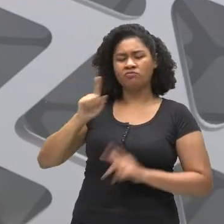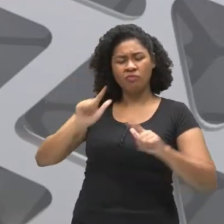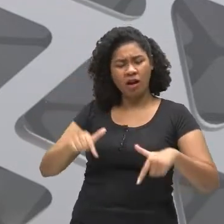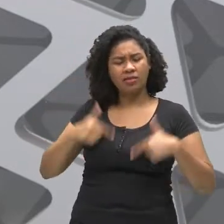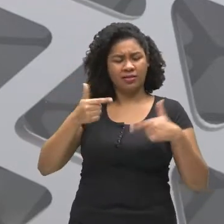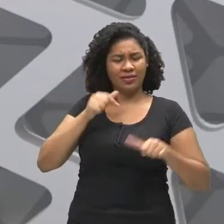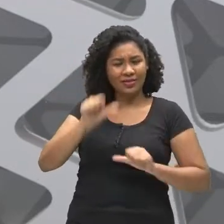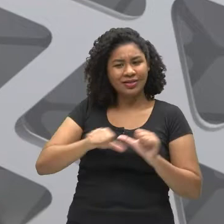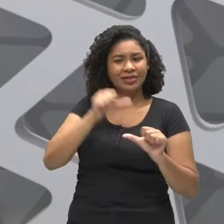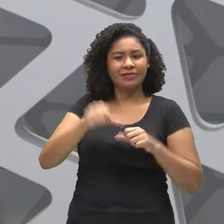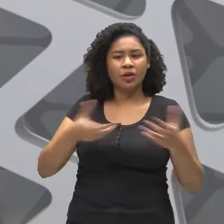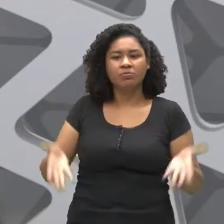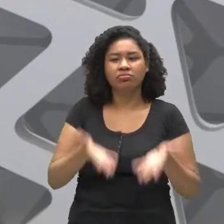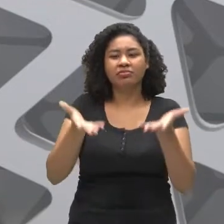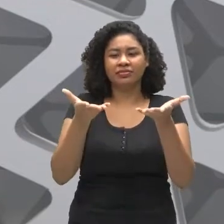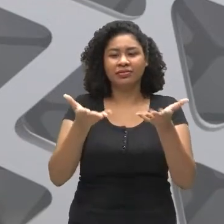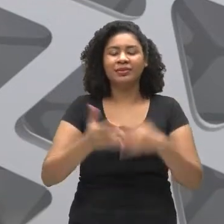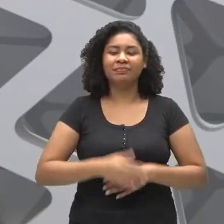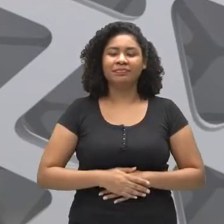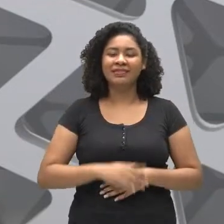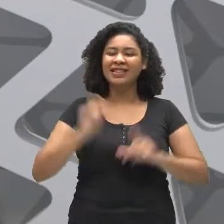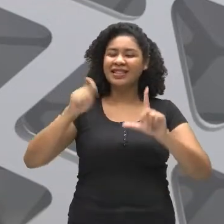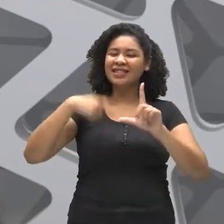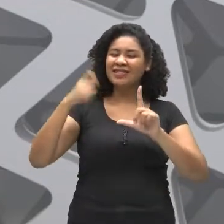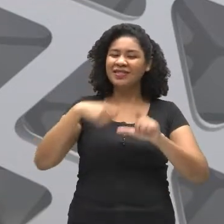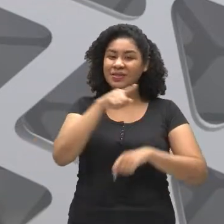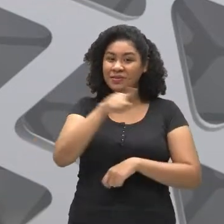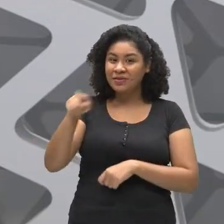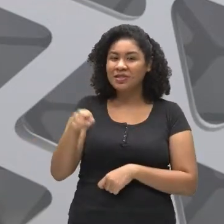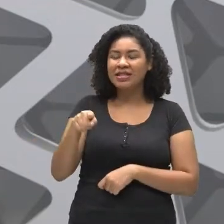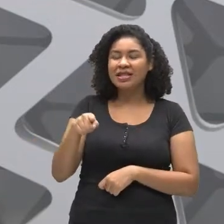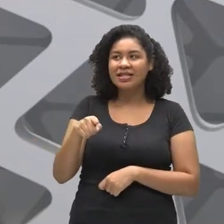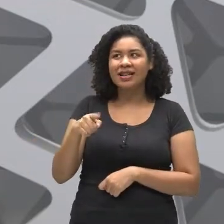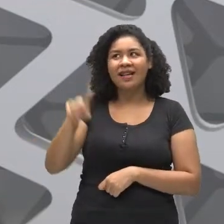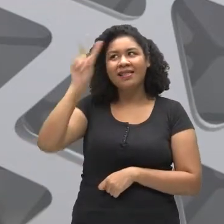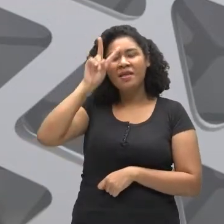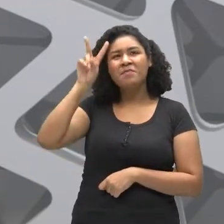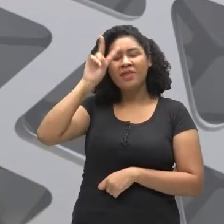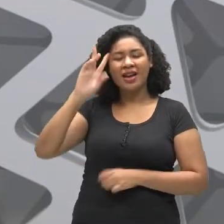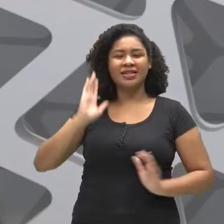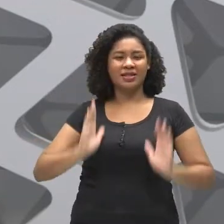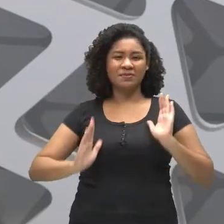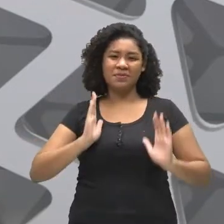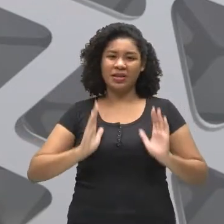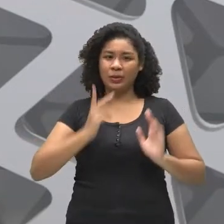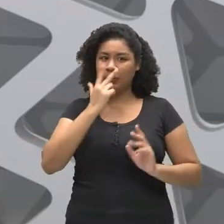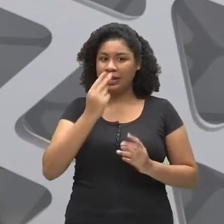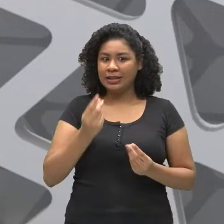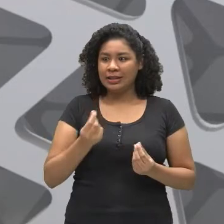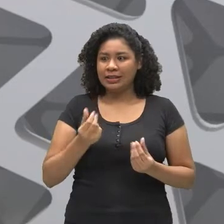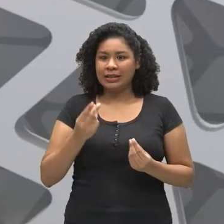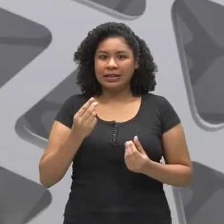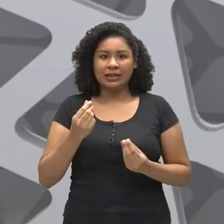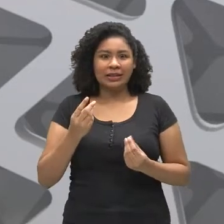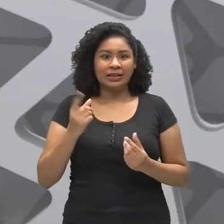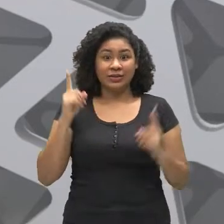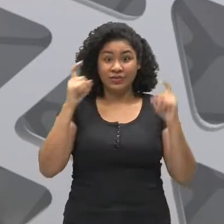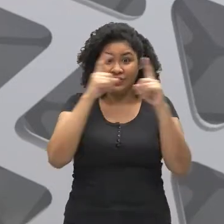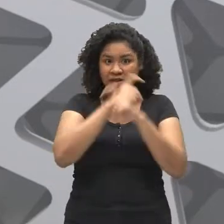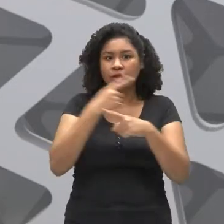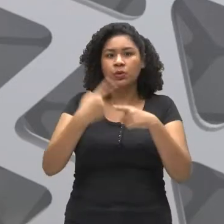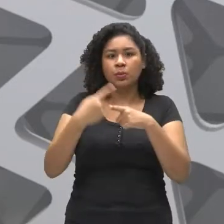esse videozinho aí para vocês recordarem desse momento tenso. Por quê? Porque tudo que está nele, gente, a igreja vai ter que lutar contra